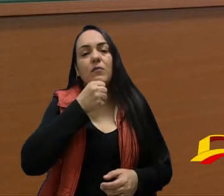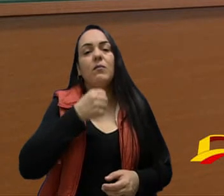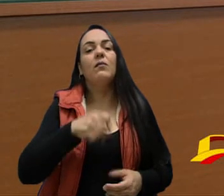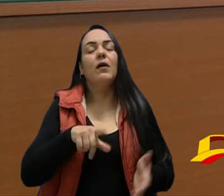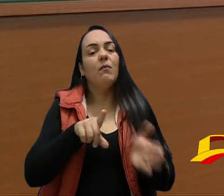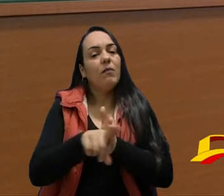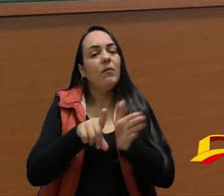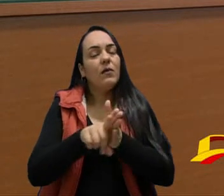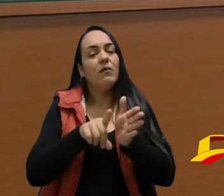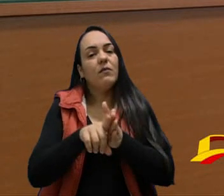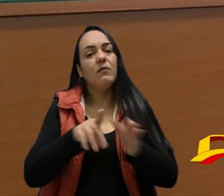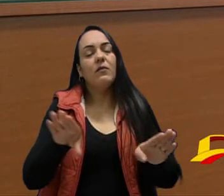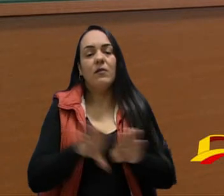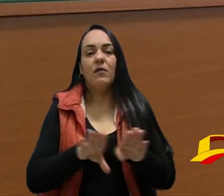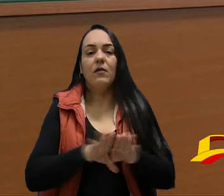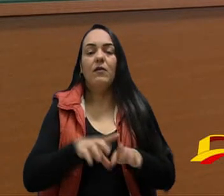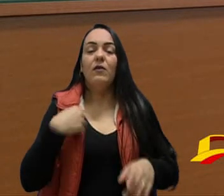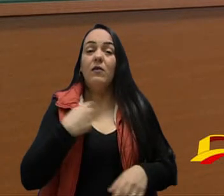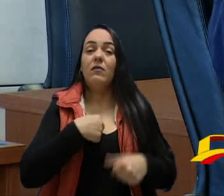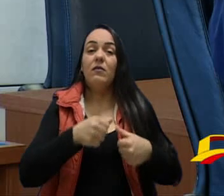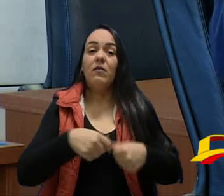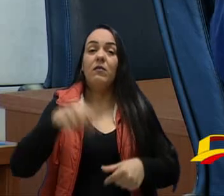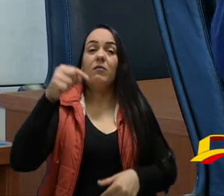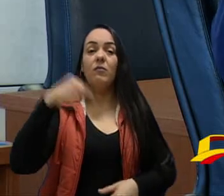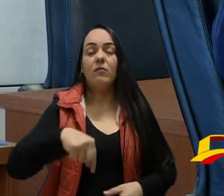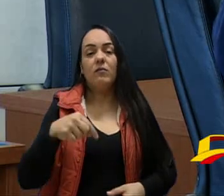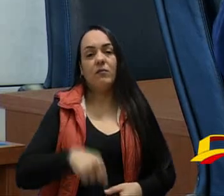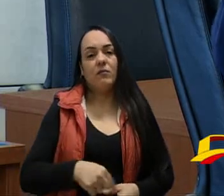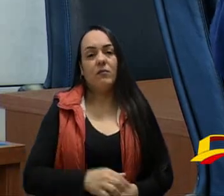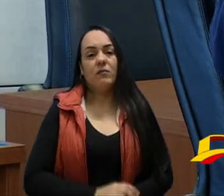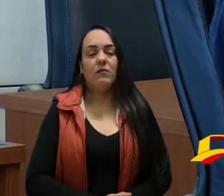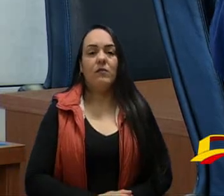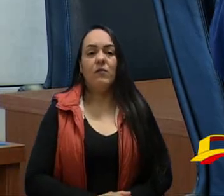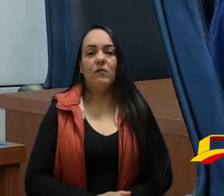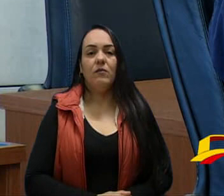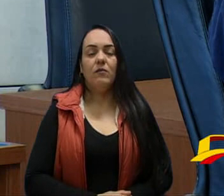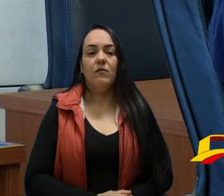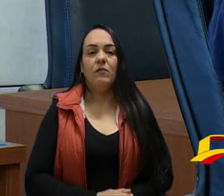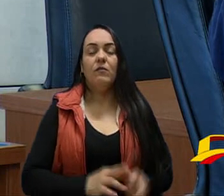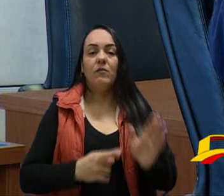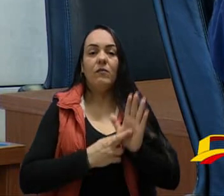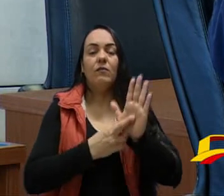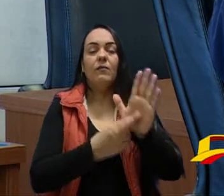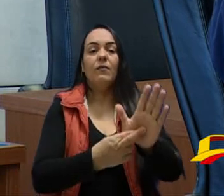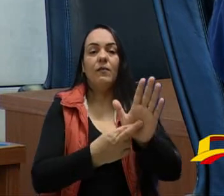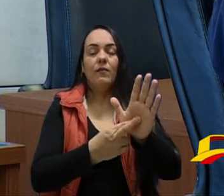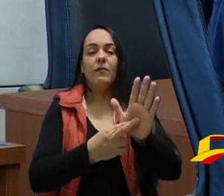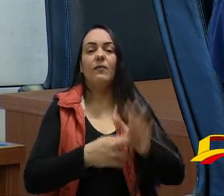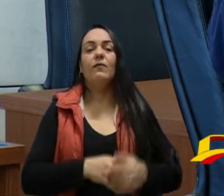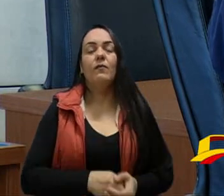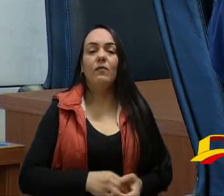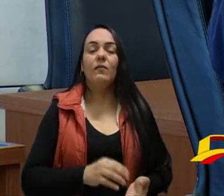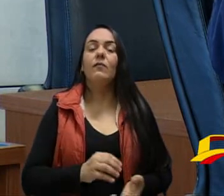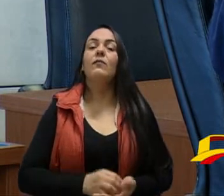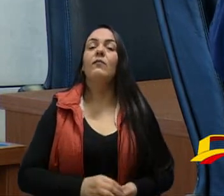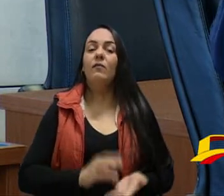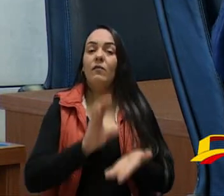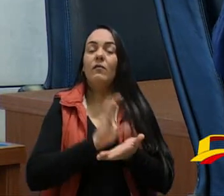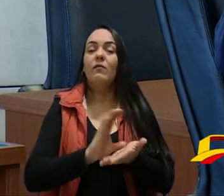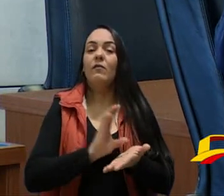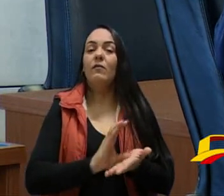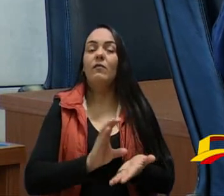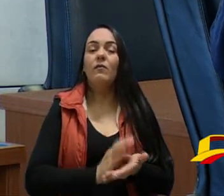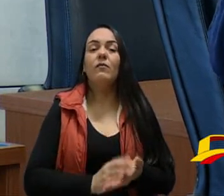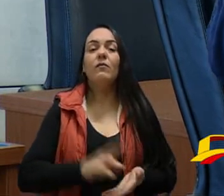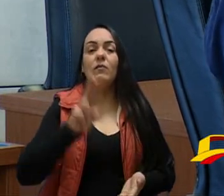coitado ele pelo menos estamos aqui com a e com a representante então na ida a coordenadora das atividades